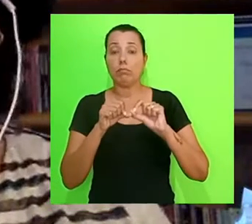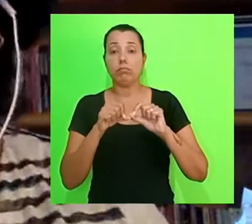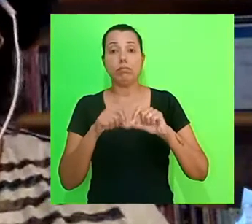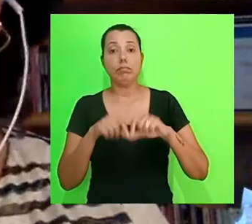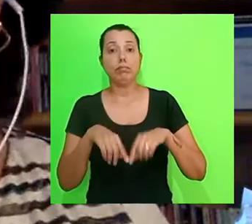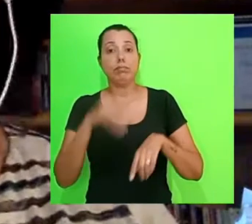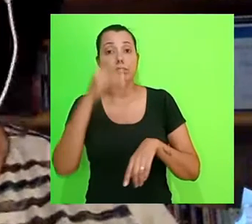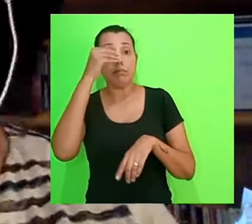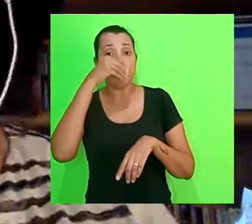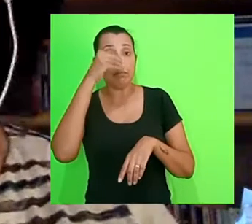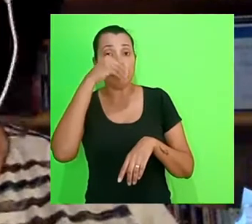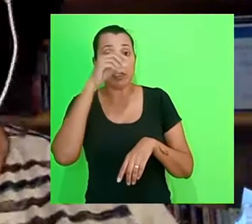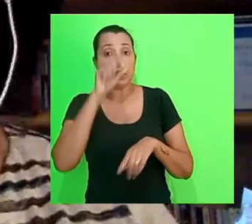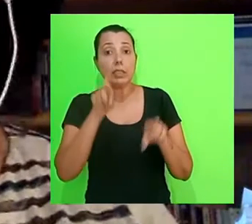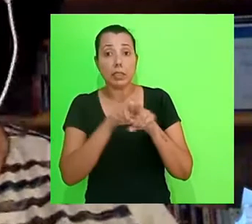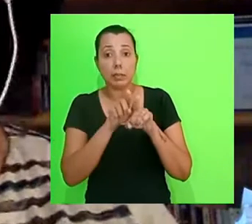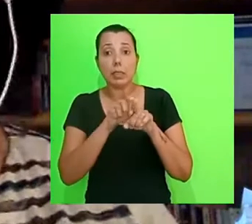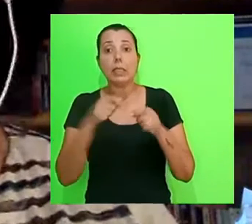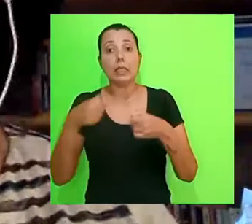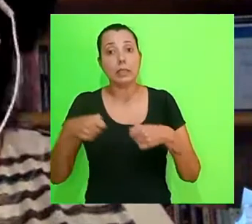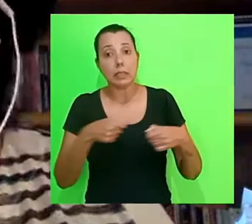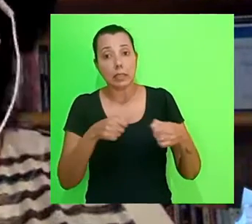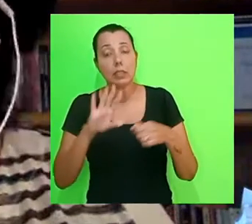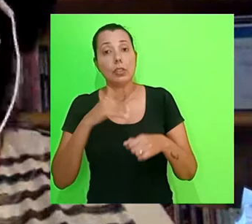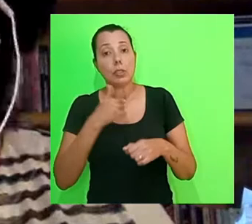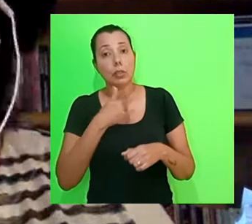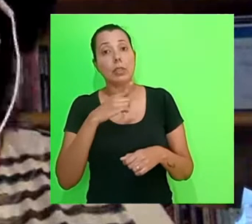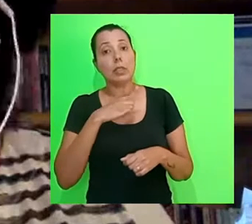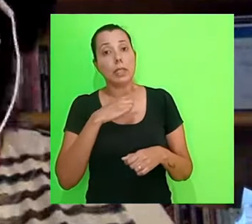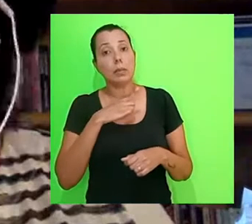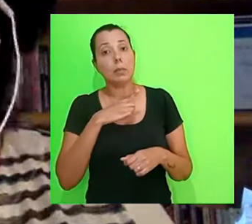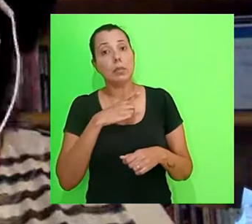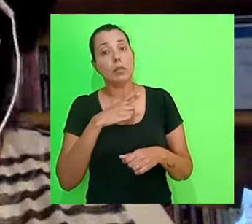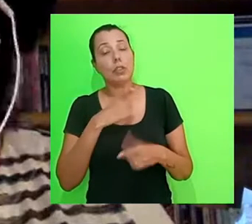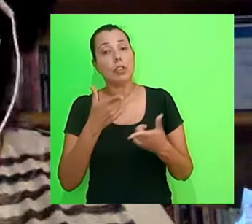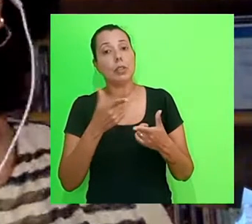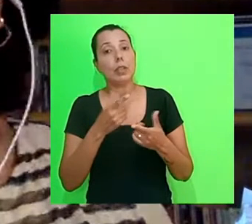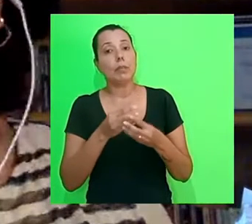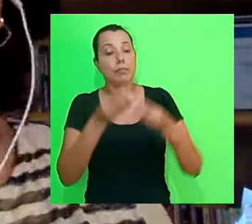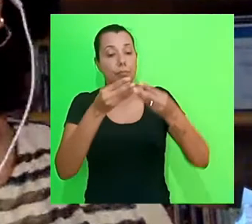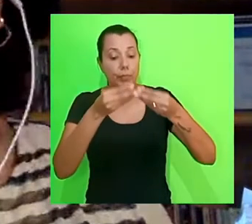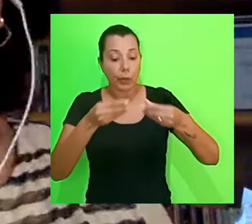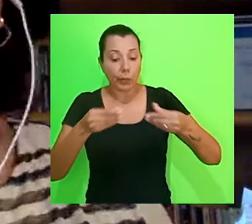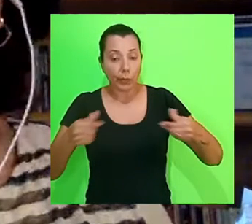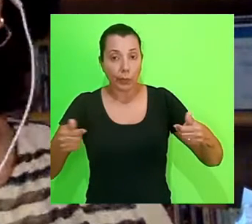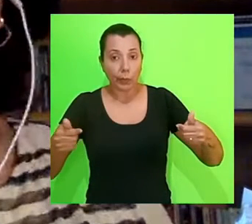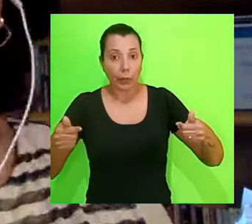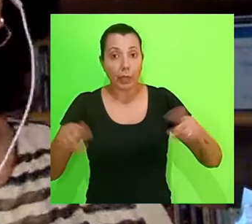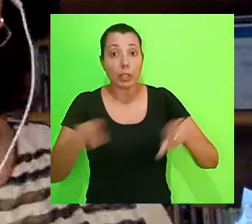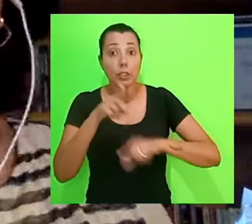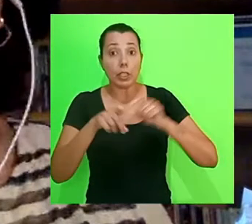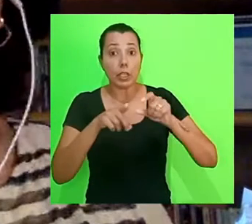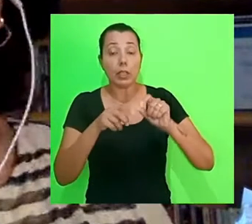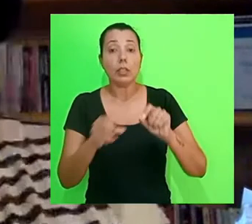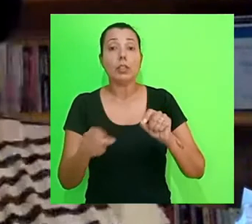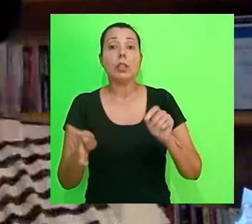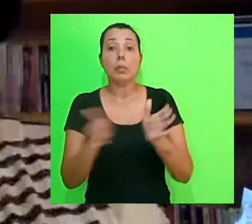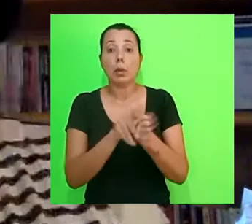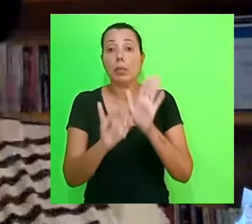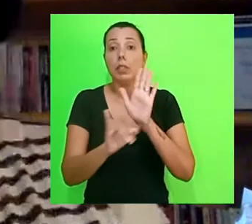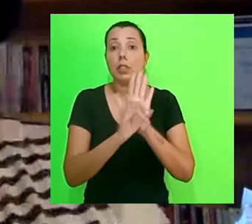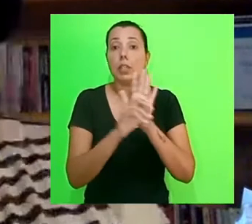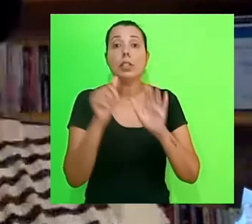nos ambientes familiares e a escola replica muito. Uma identidade masculina poderosa, forte, e